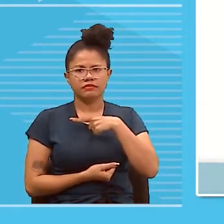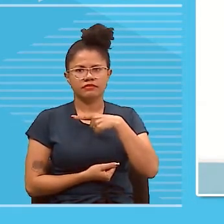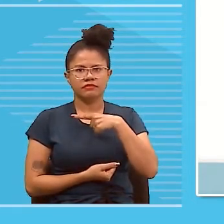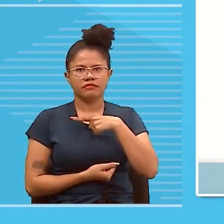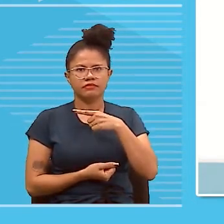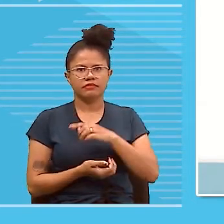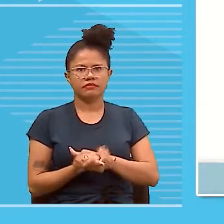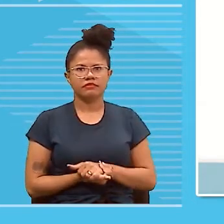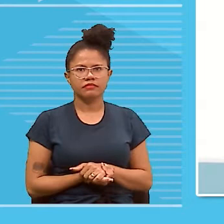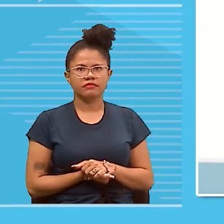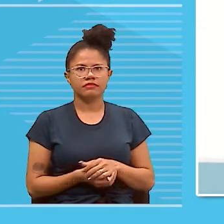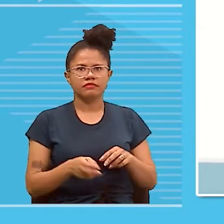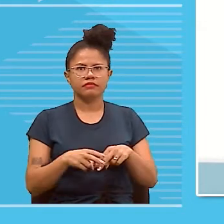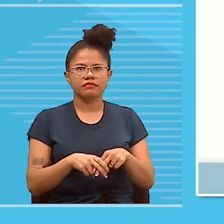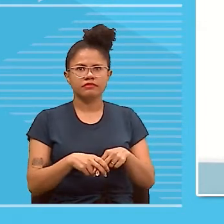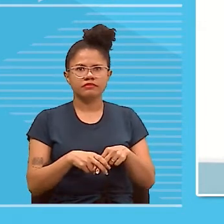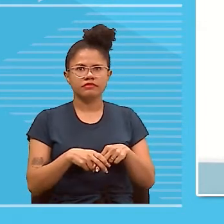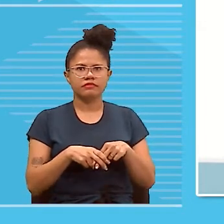causais